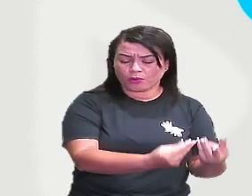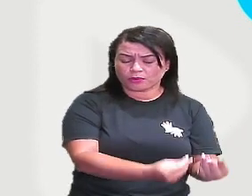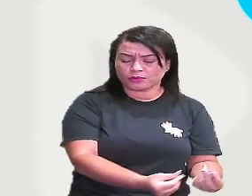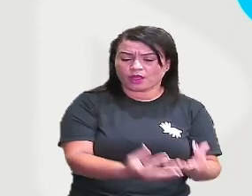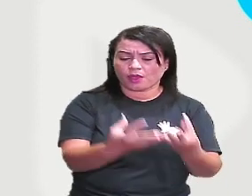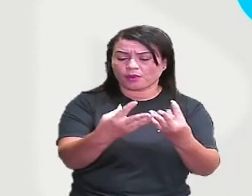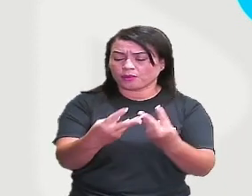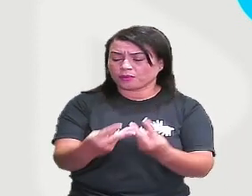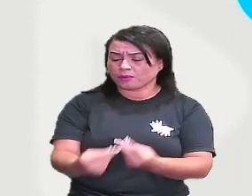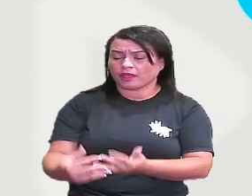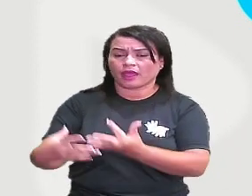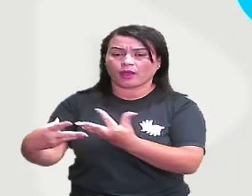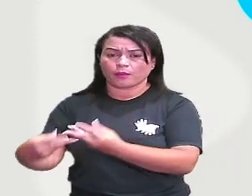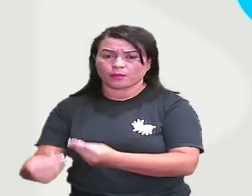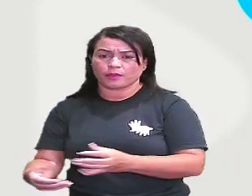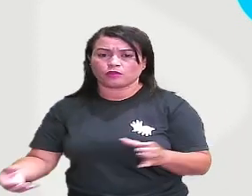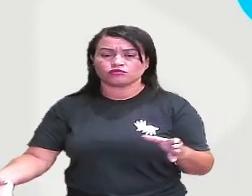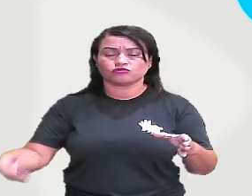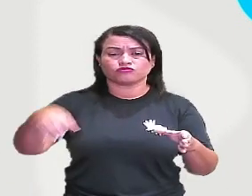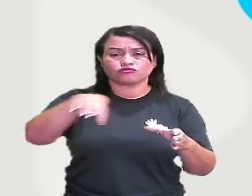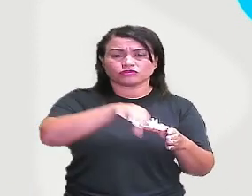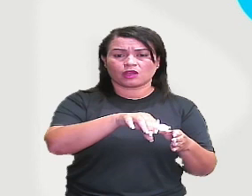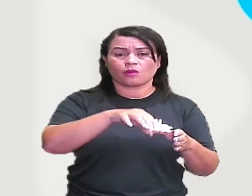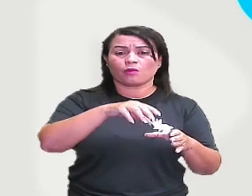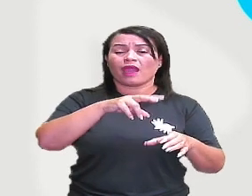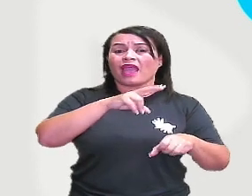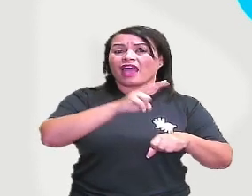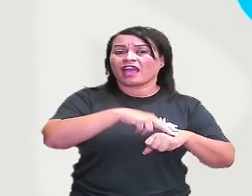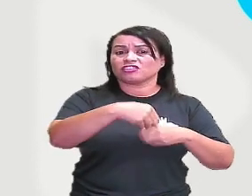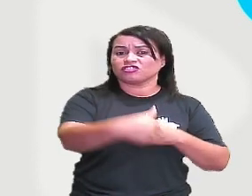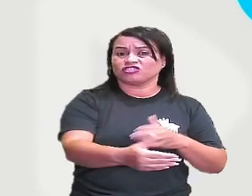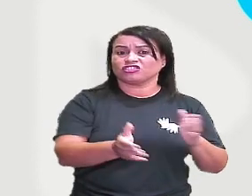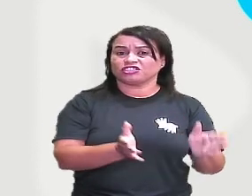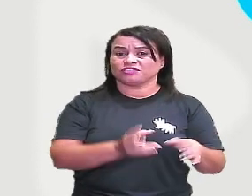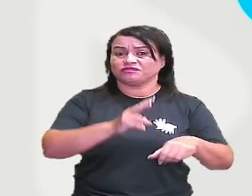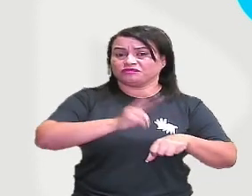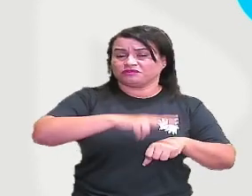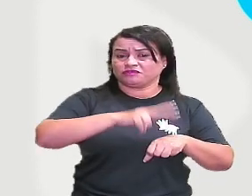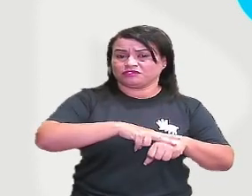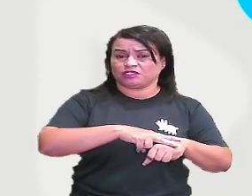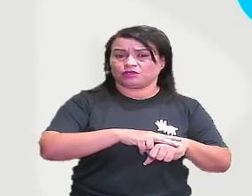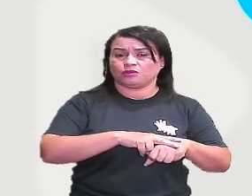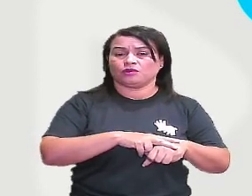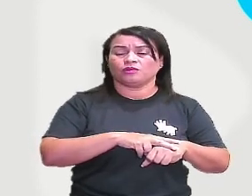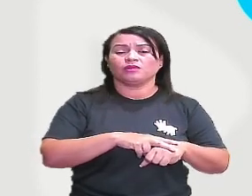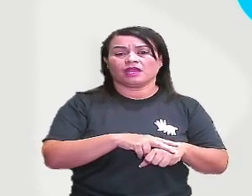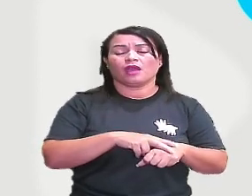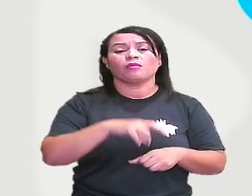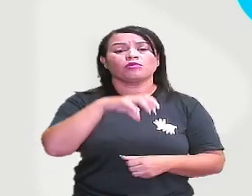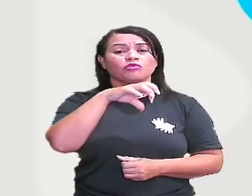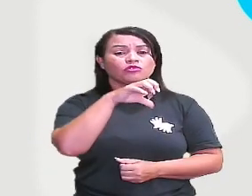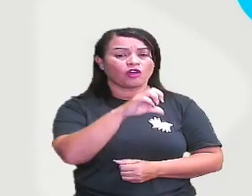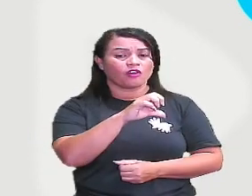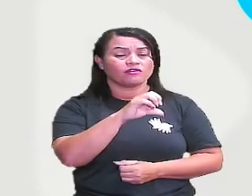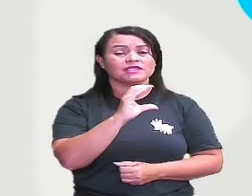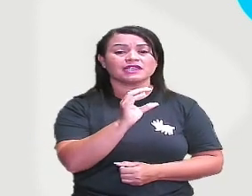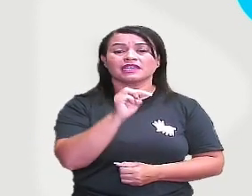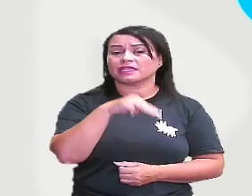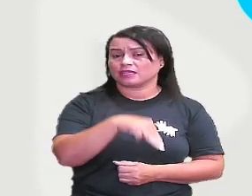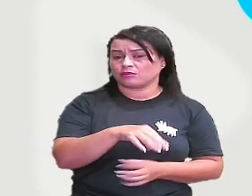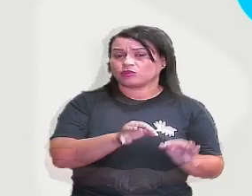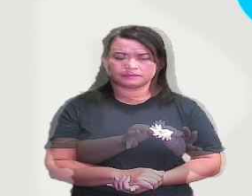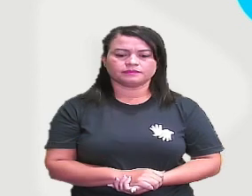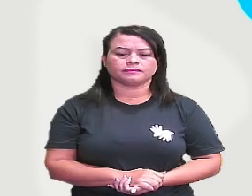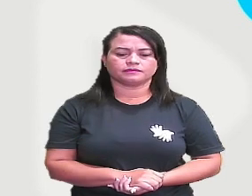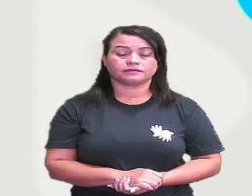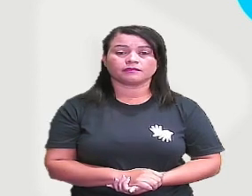caixa. Uma caixa de vidro de 9 centímetros de comprimento por 6 centímetros de largura, né? Então, o que é que a gente vai fazer